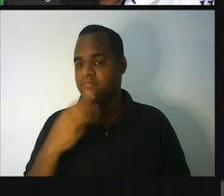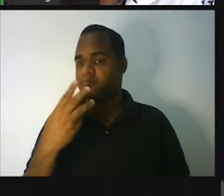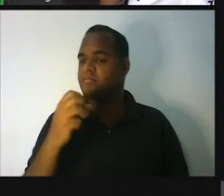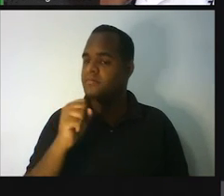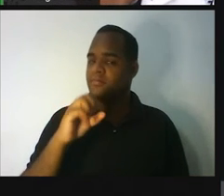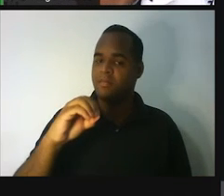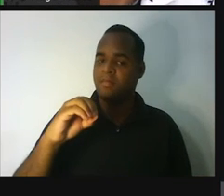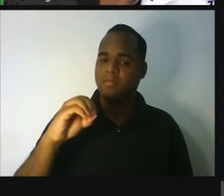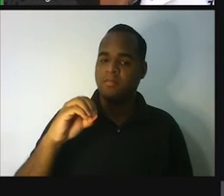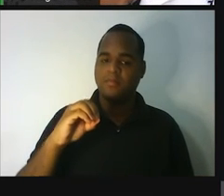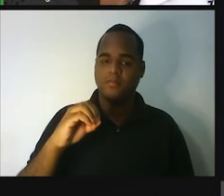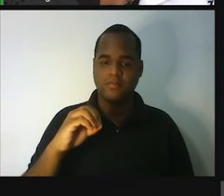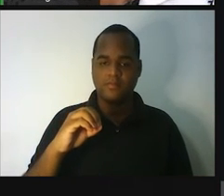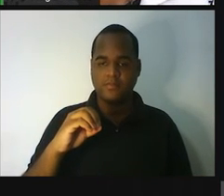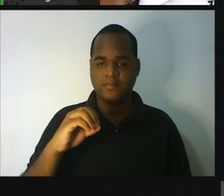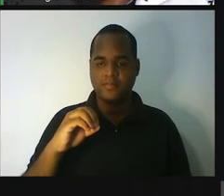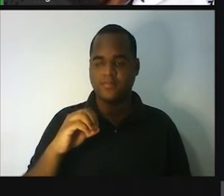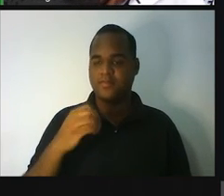380